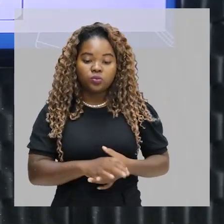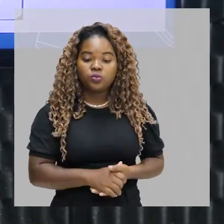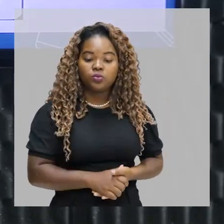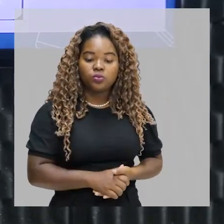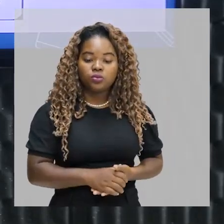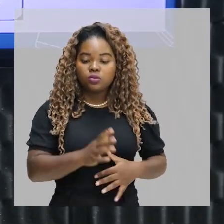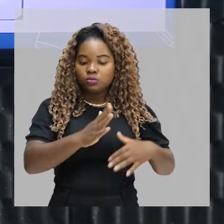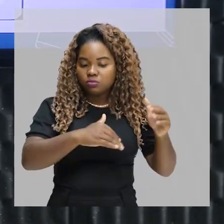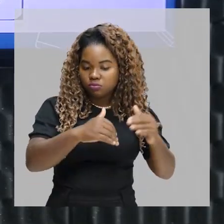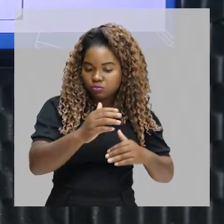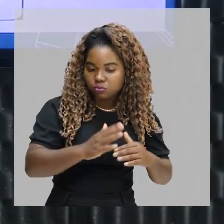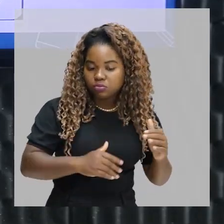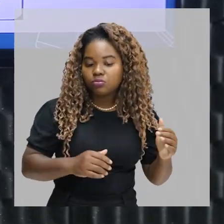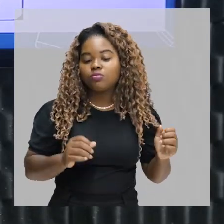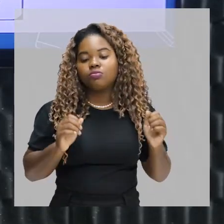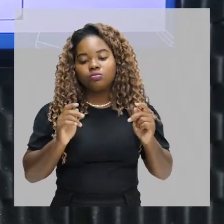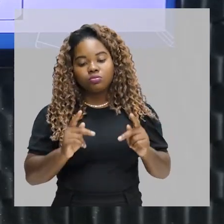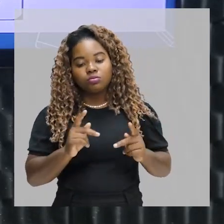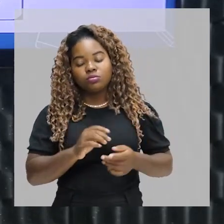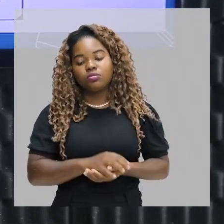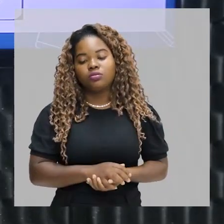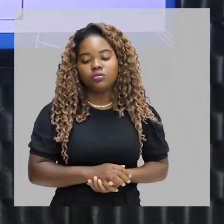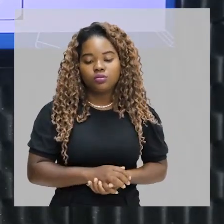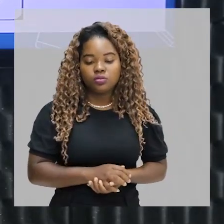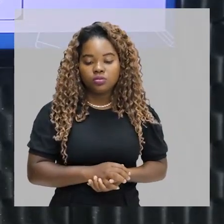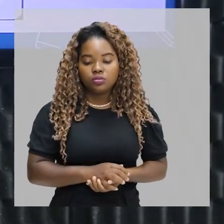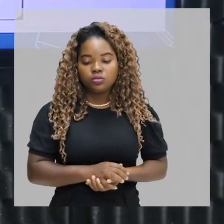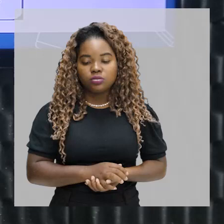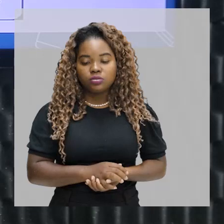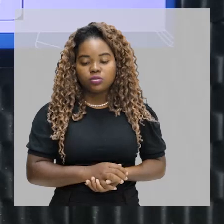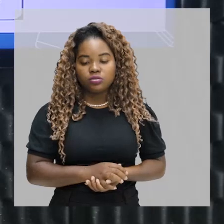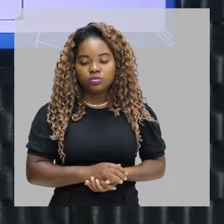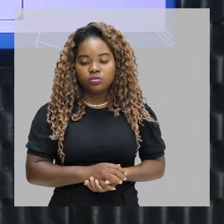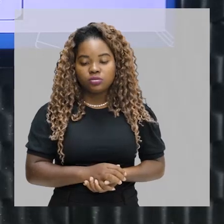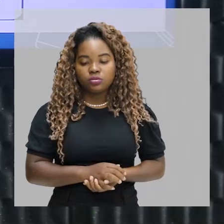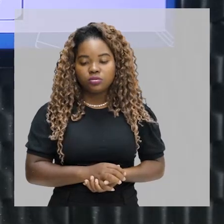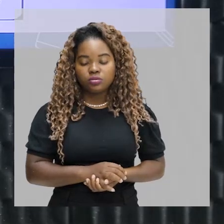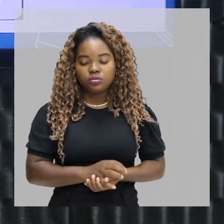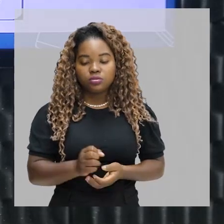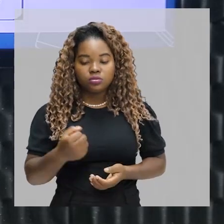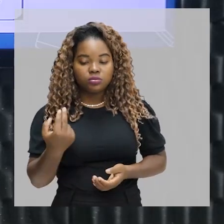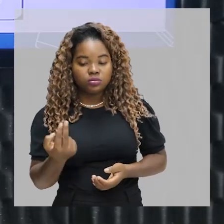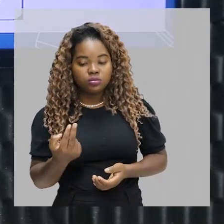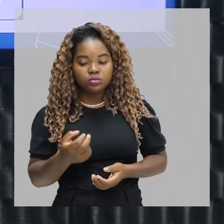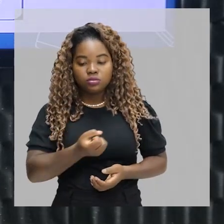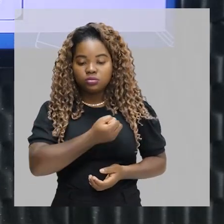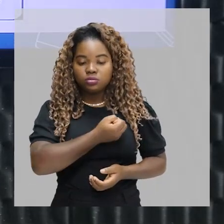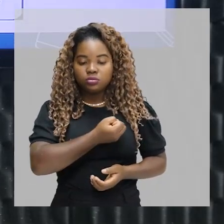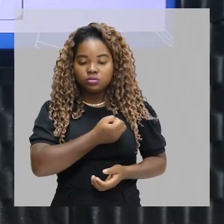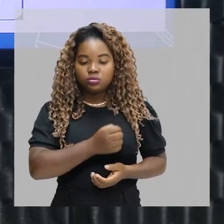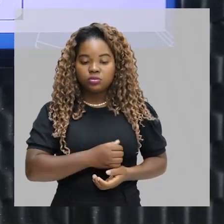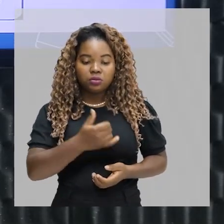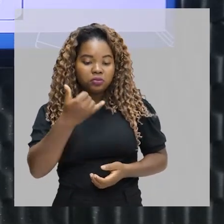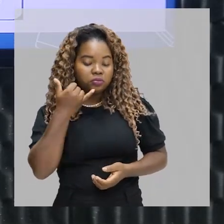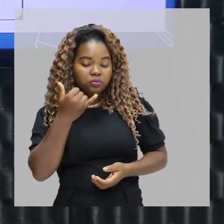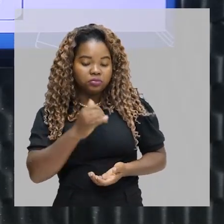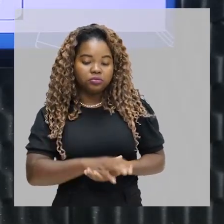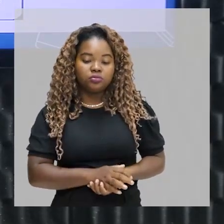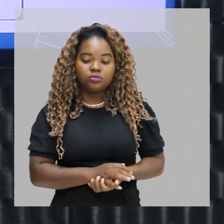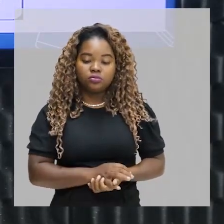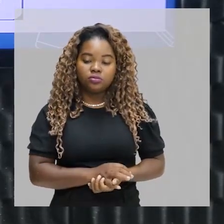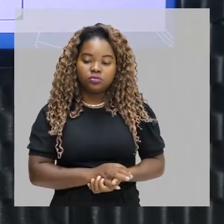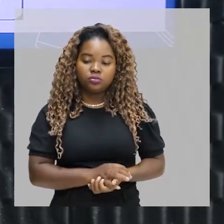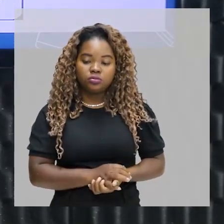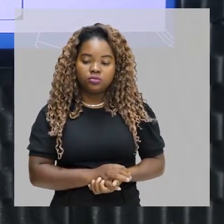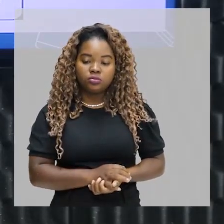sua profissão, ou do que você estava fazendo, que tipo de atividade você estava executando, ou o número do telefone. São